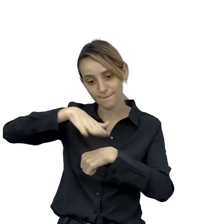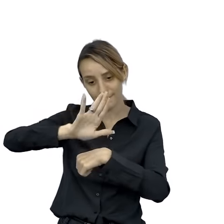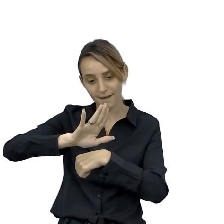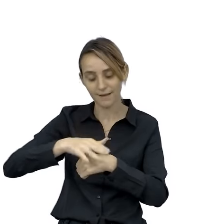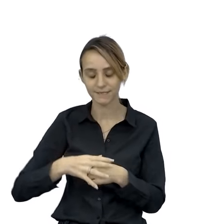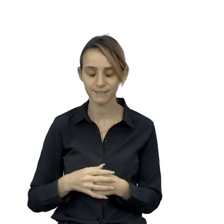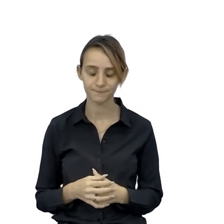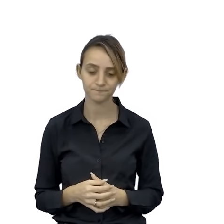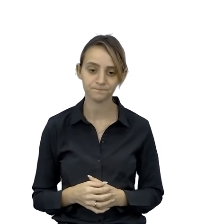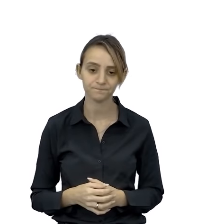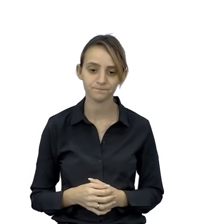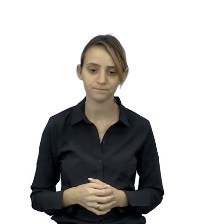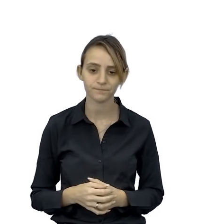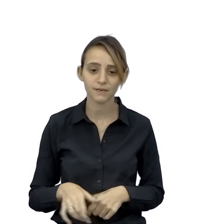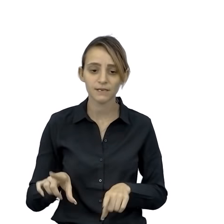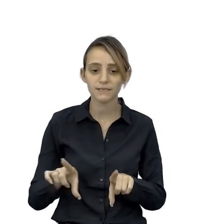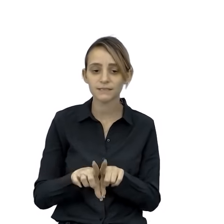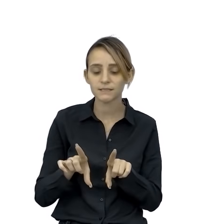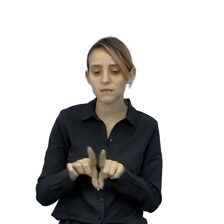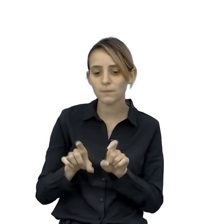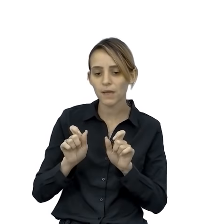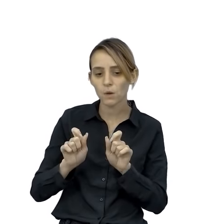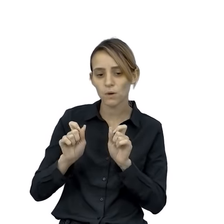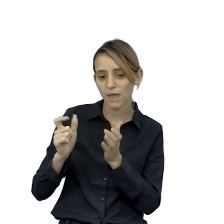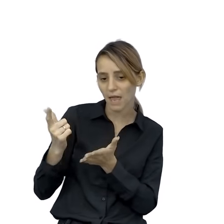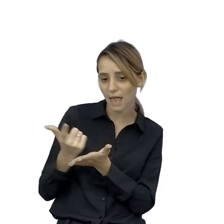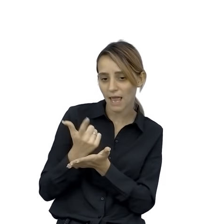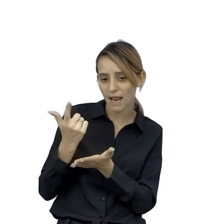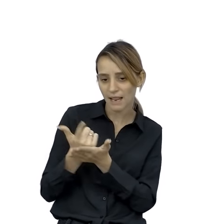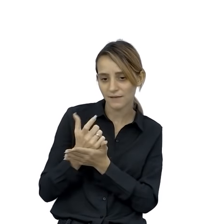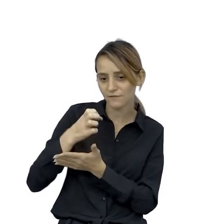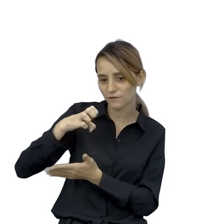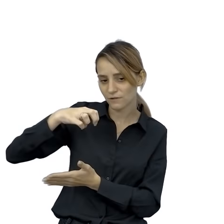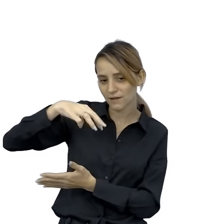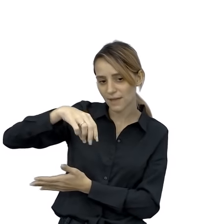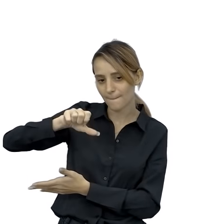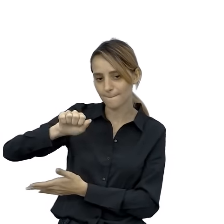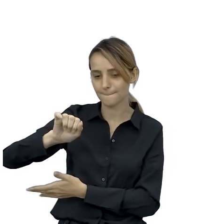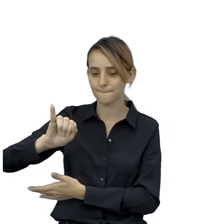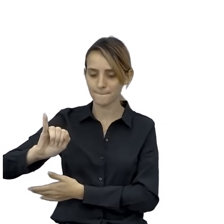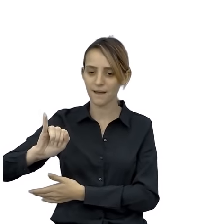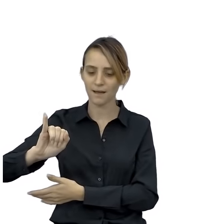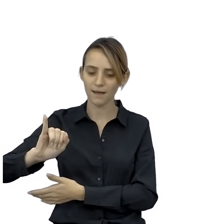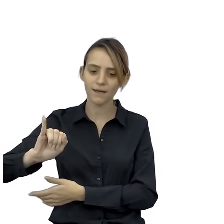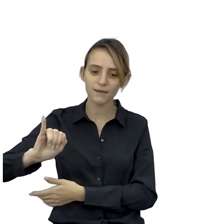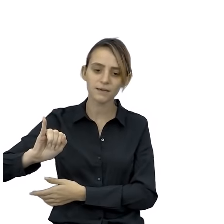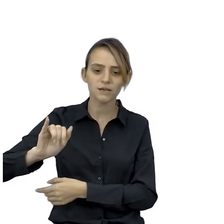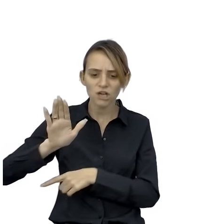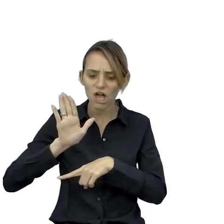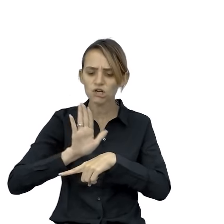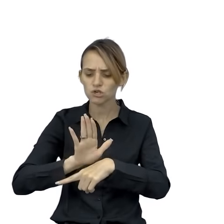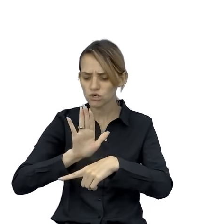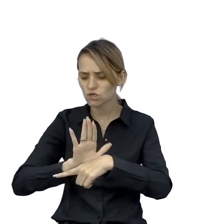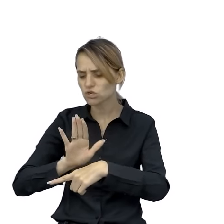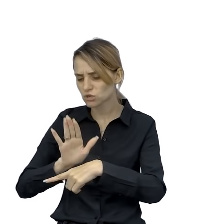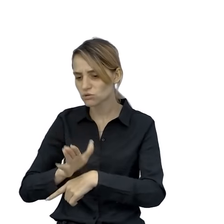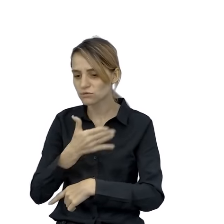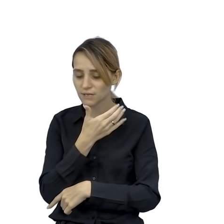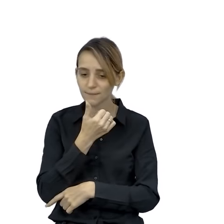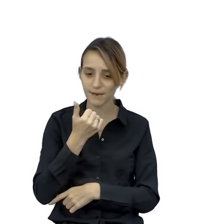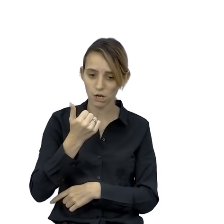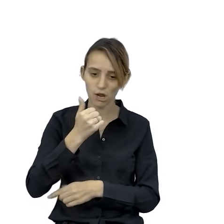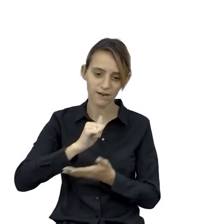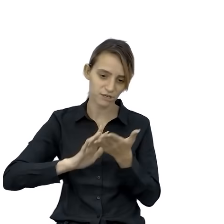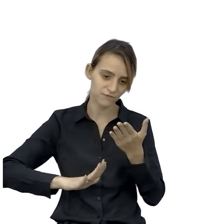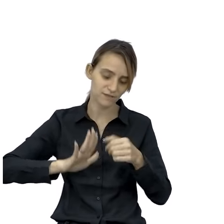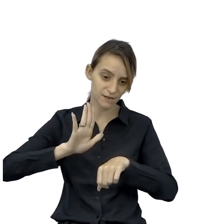nossos pequenos aí. E até mesmo o livro do PNLD, que ele também vem auxiliar bastante aí nessa